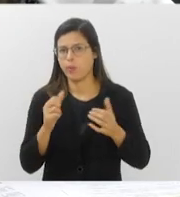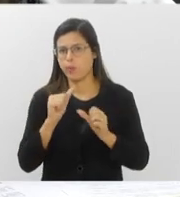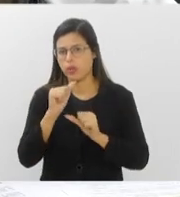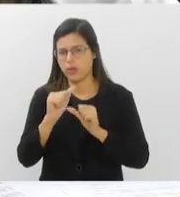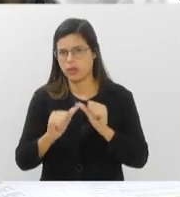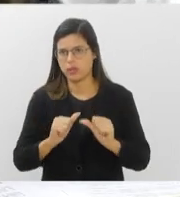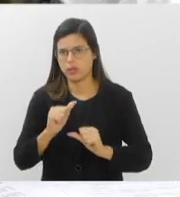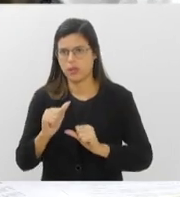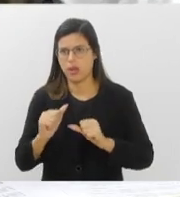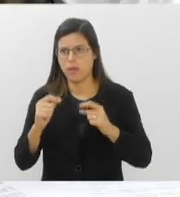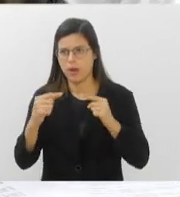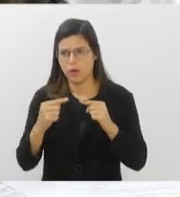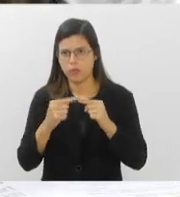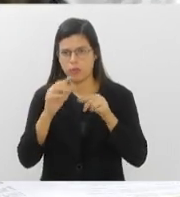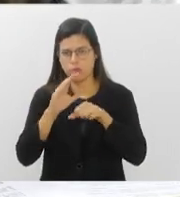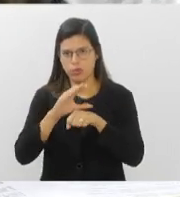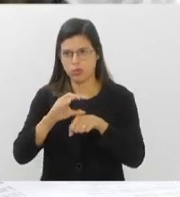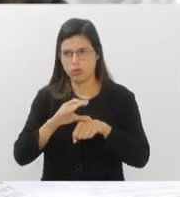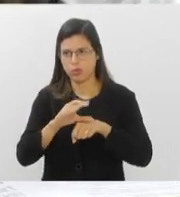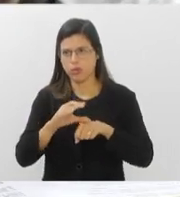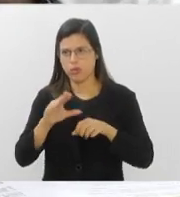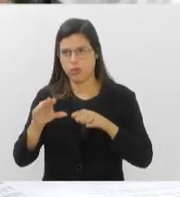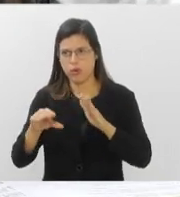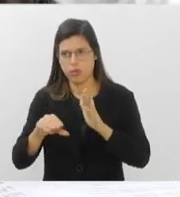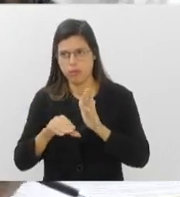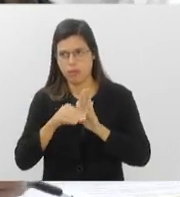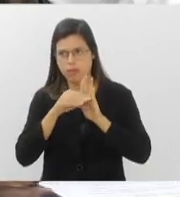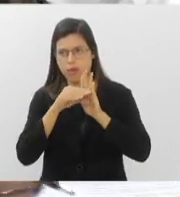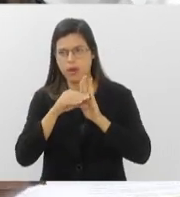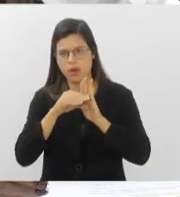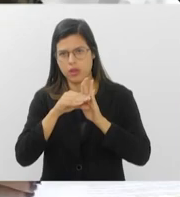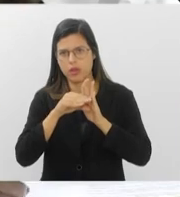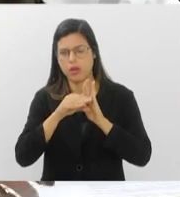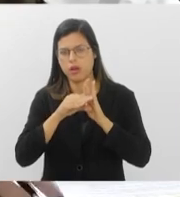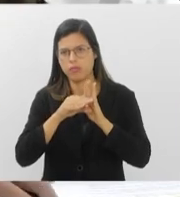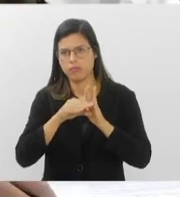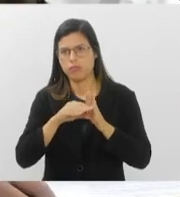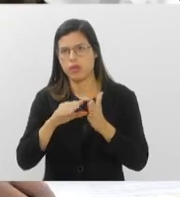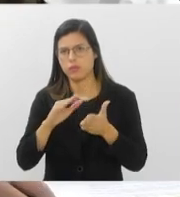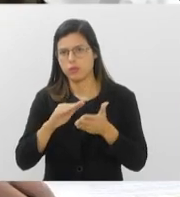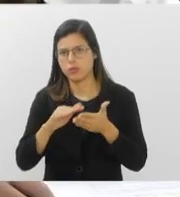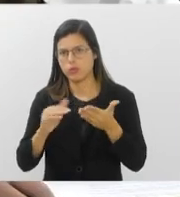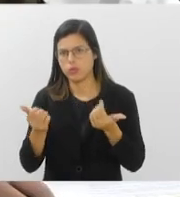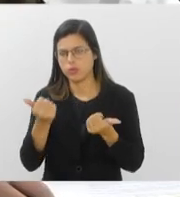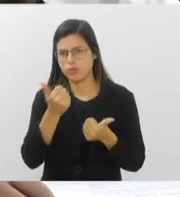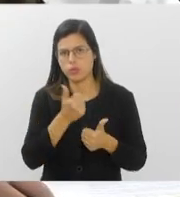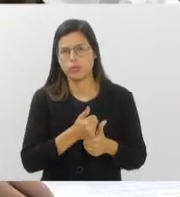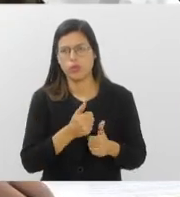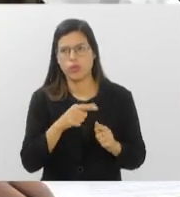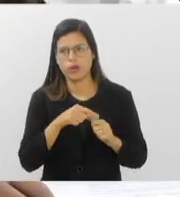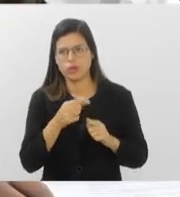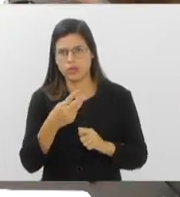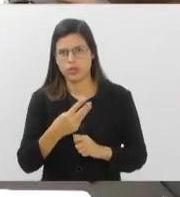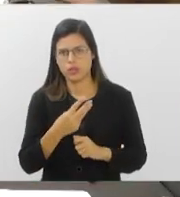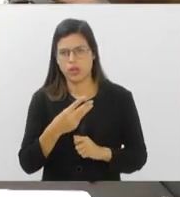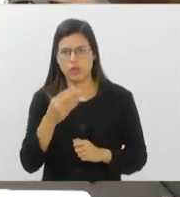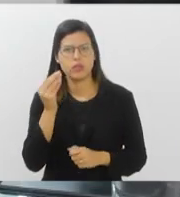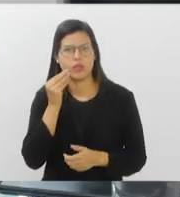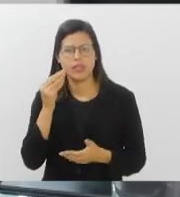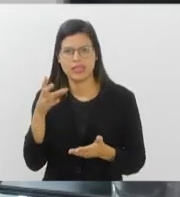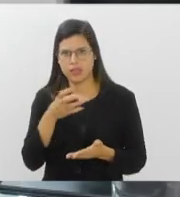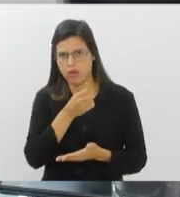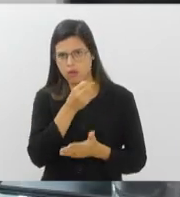para a constitucionalidade com emenda, para suprimir o artigo 3º. Para tentar salvar o projeto também. Perfeito, em